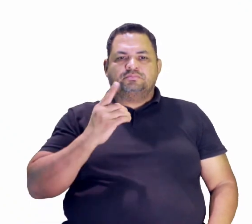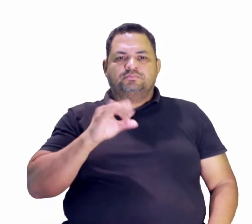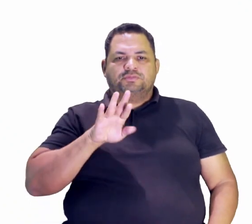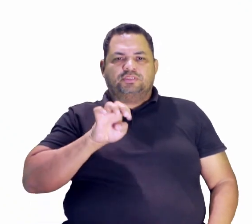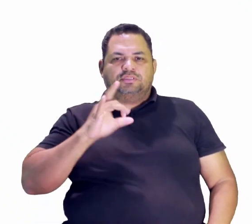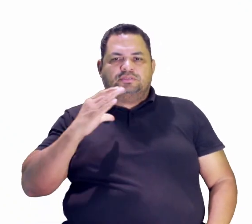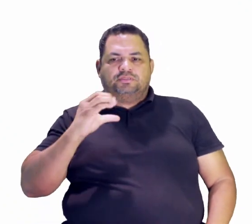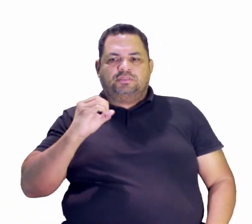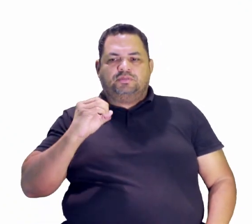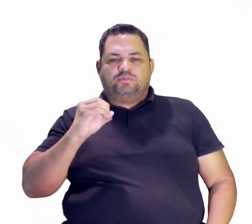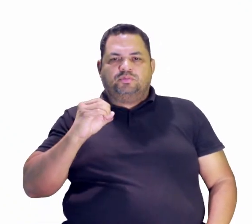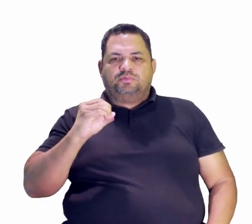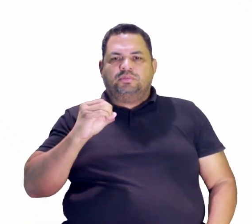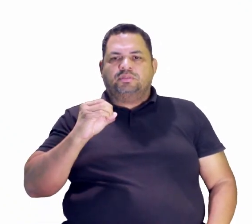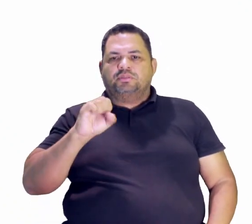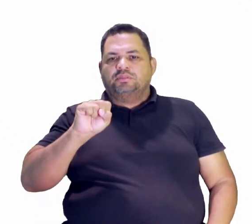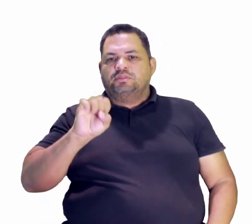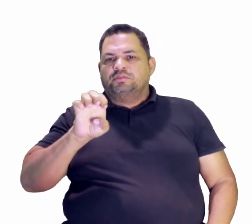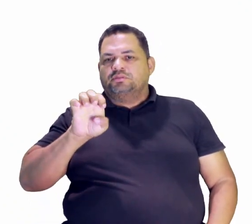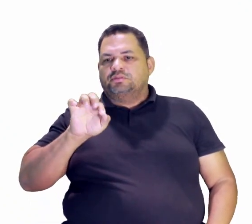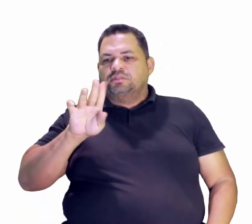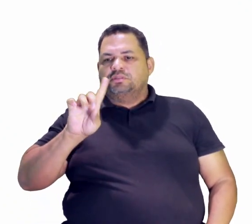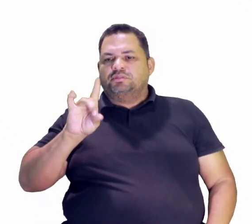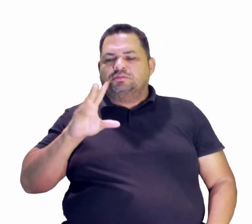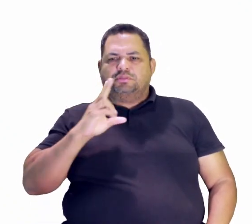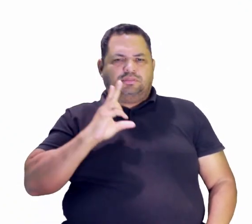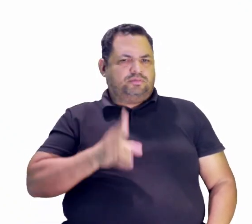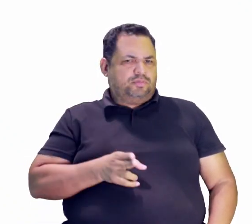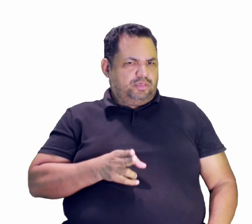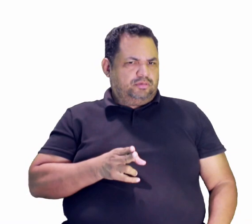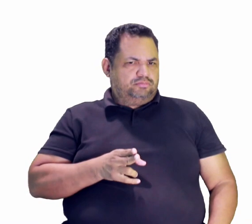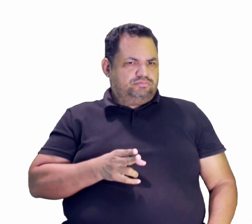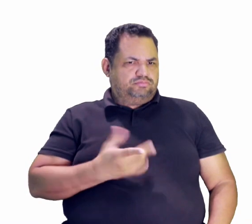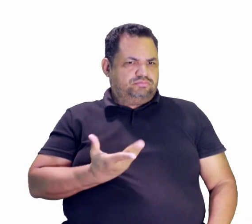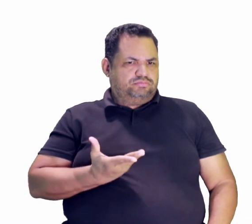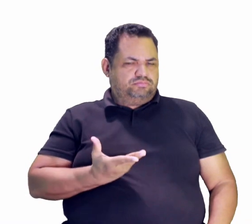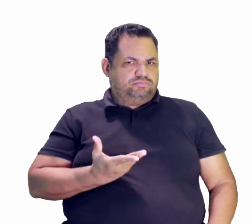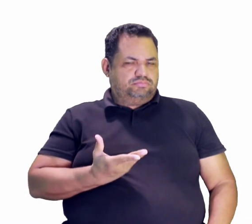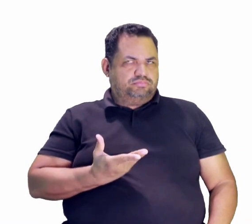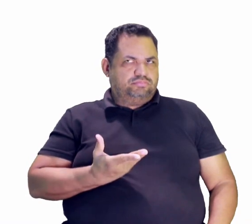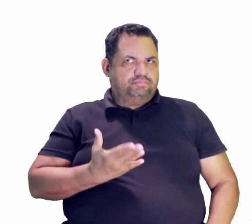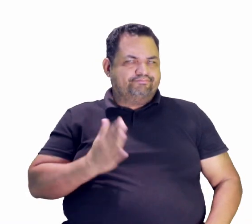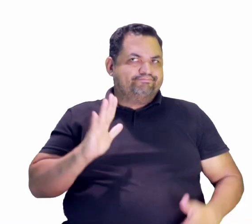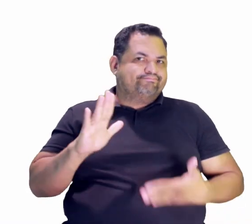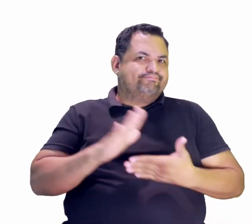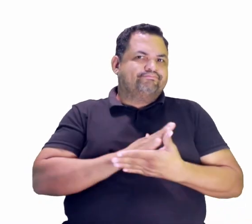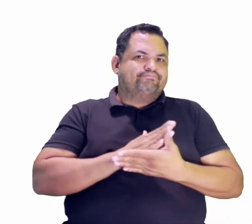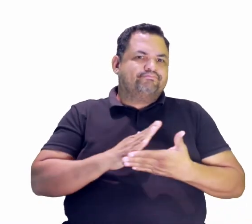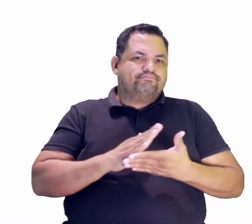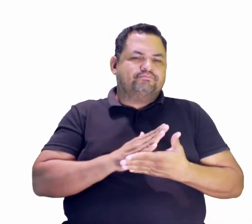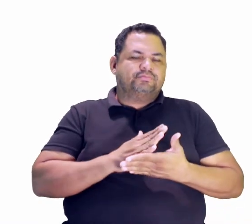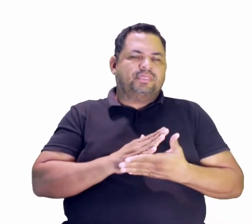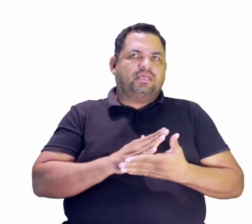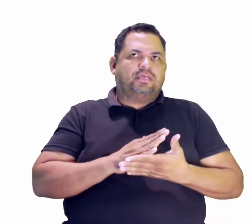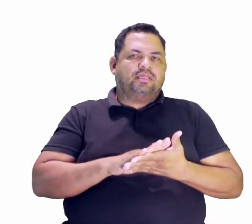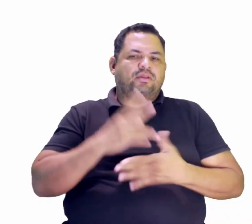sentido. Direção e sentido são a mesma coisa? É porque às vezes a gente fala assim, pessoal, olha, é muito